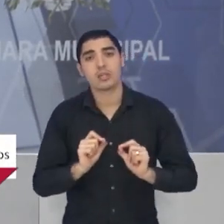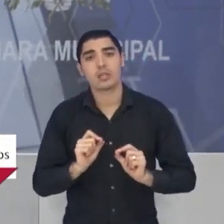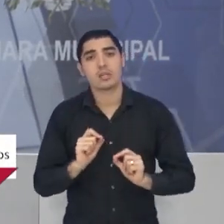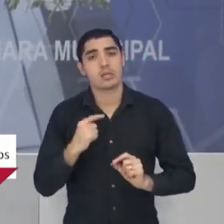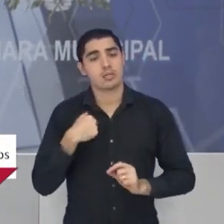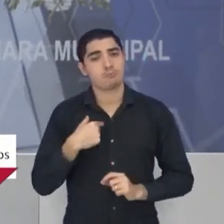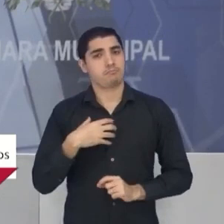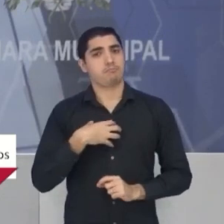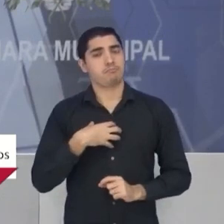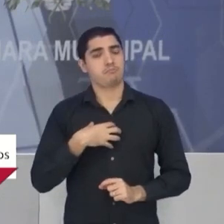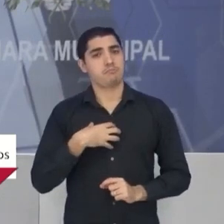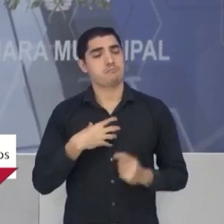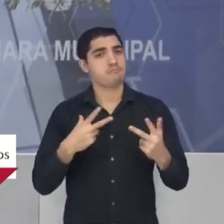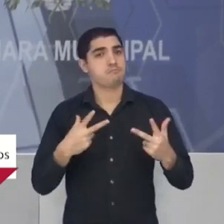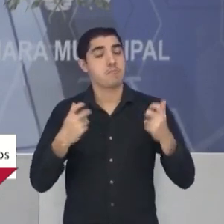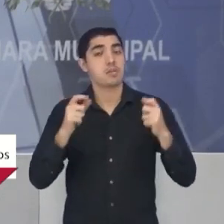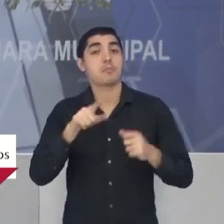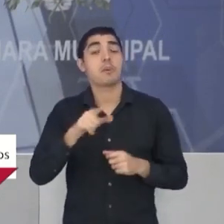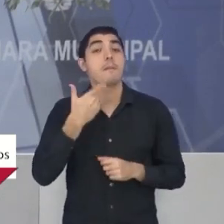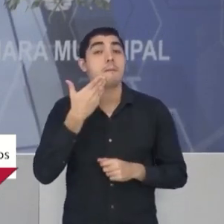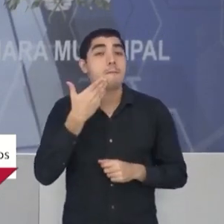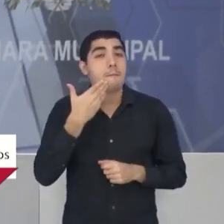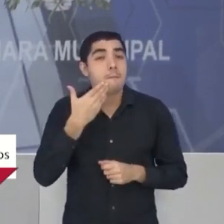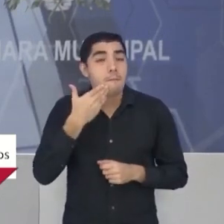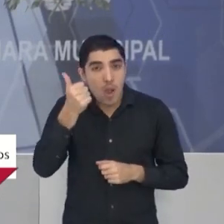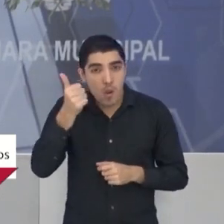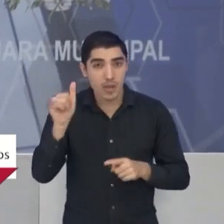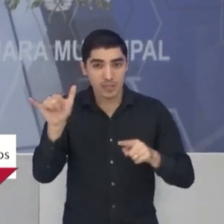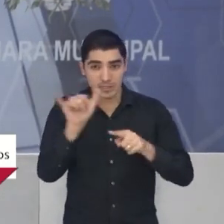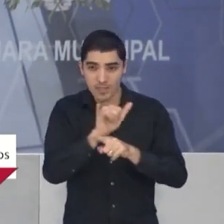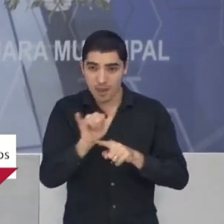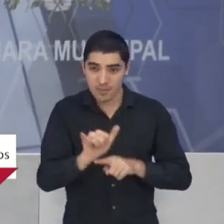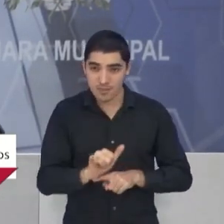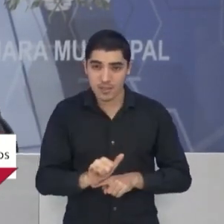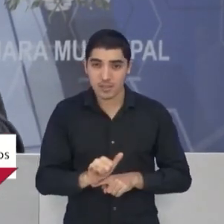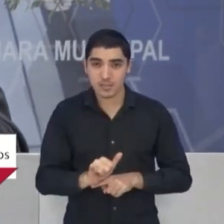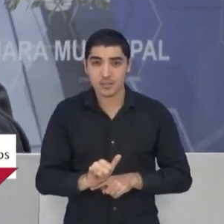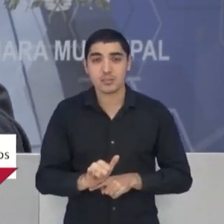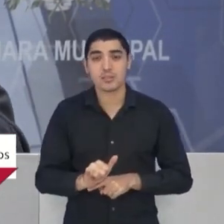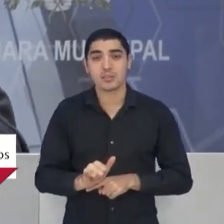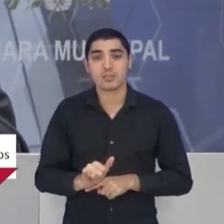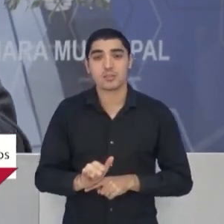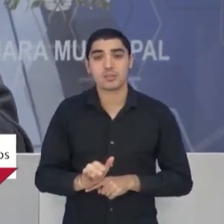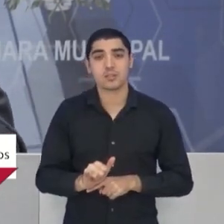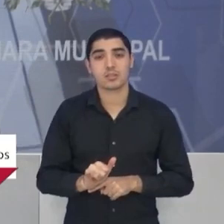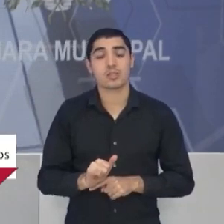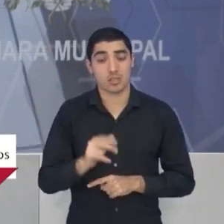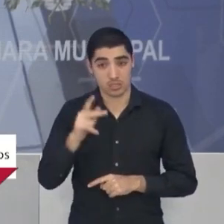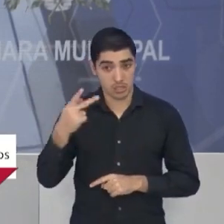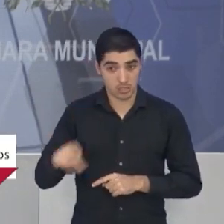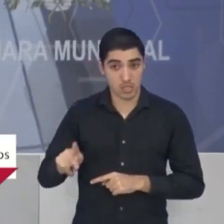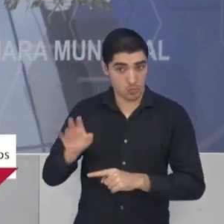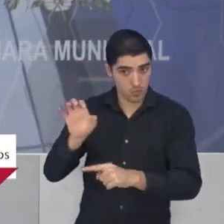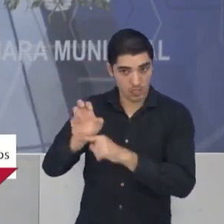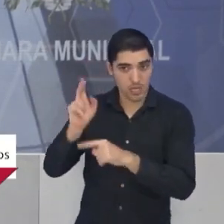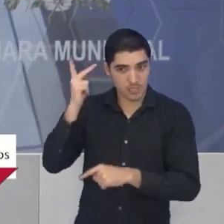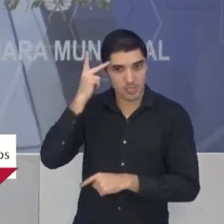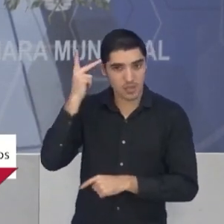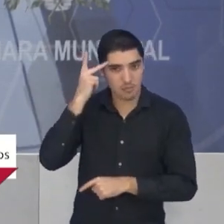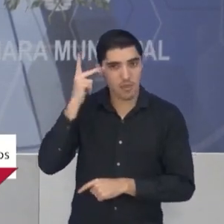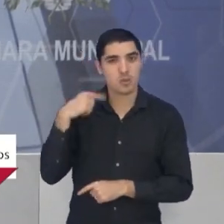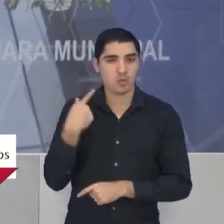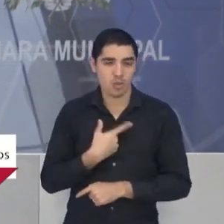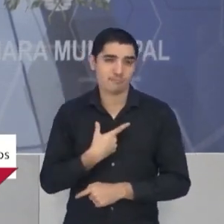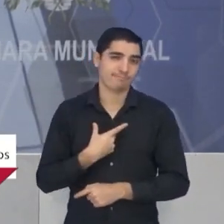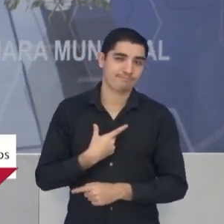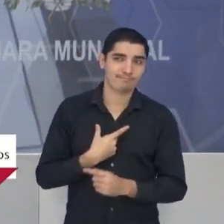mais viável de ser estabelecido de imediato é algo que aqui em São Paulo de uma maneira mais tímida É